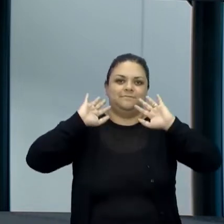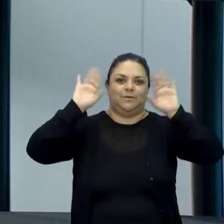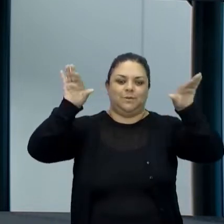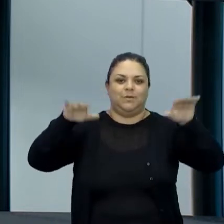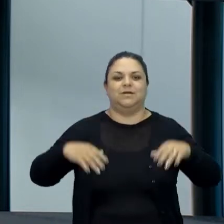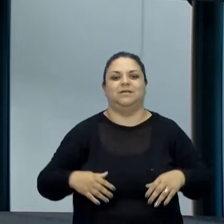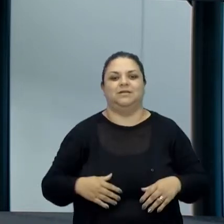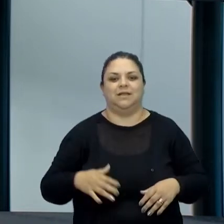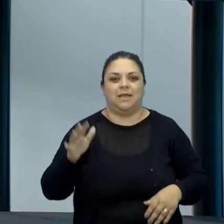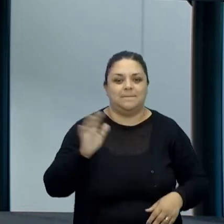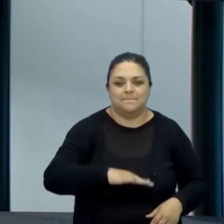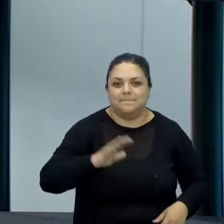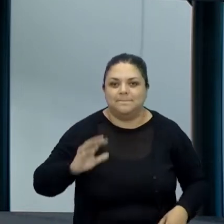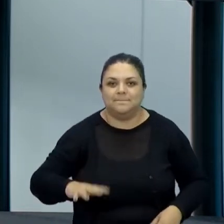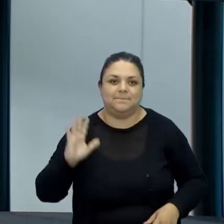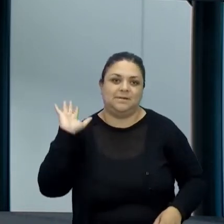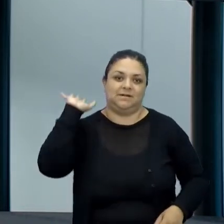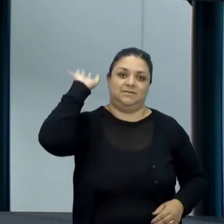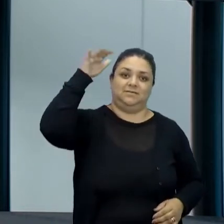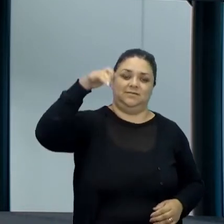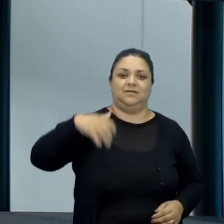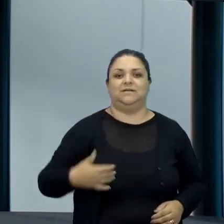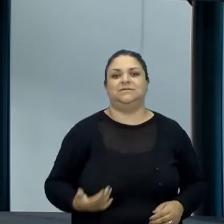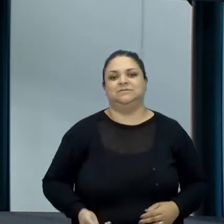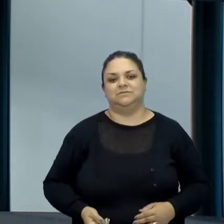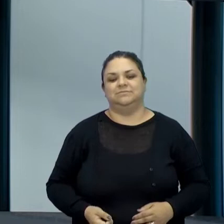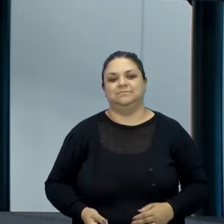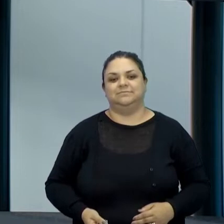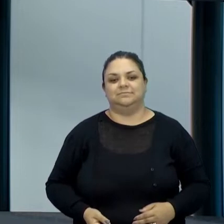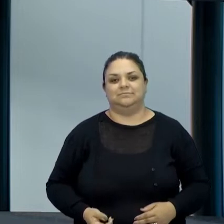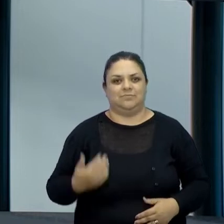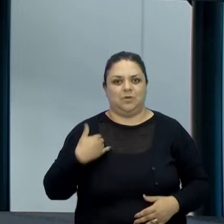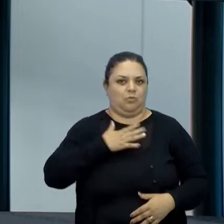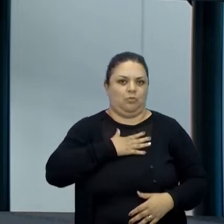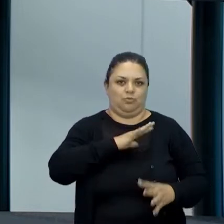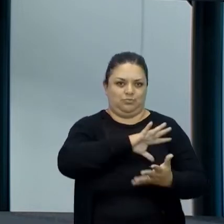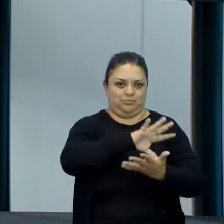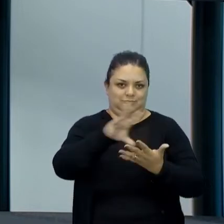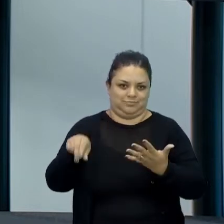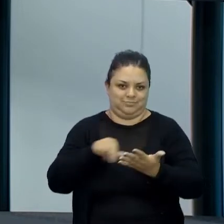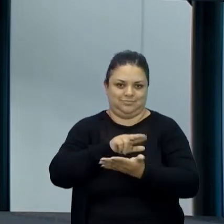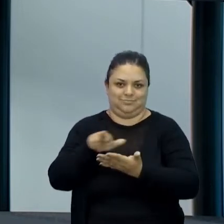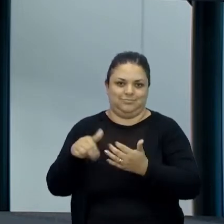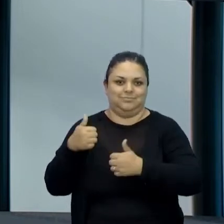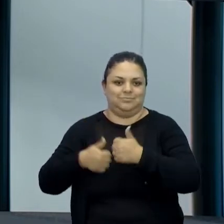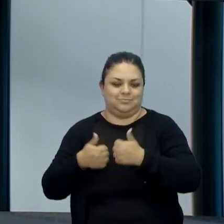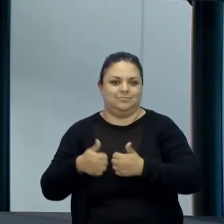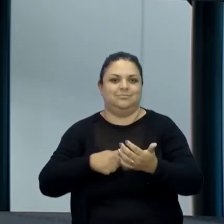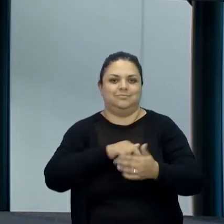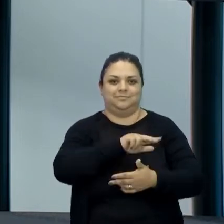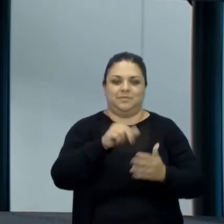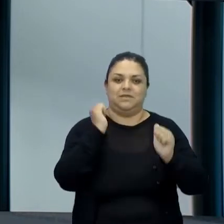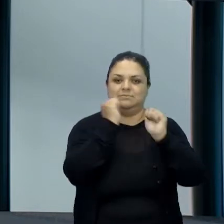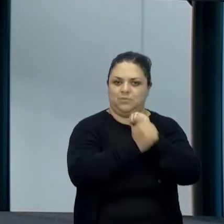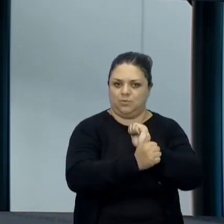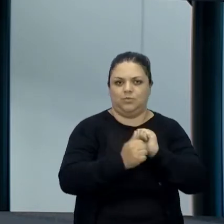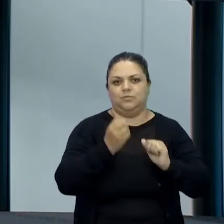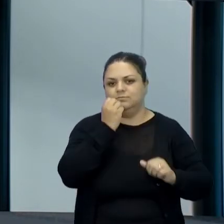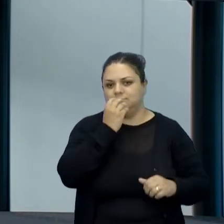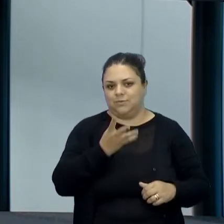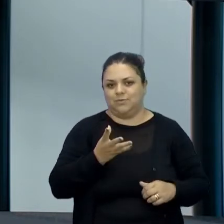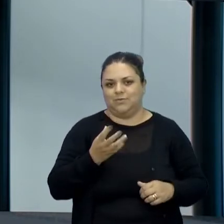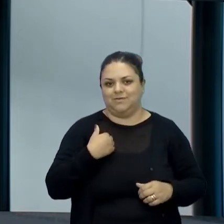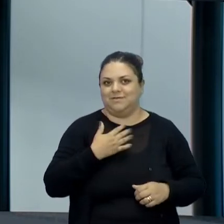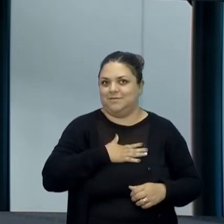adoro basquete, né? Então, não estou recriminando o futebol, mas eu também gosto desses outros jogos, né? Até me